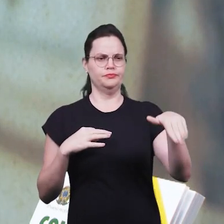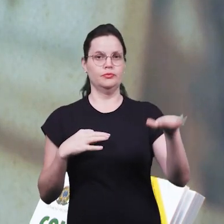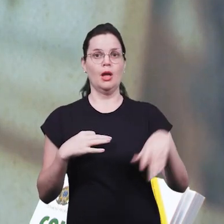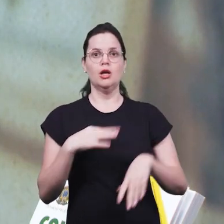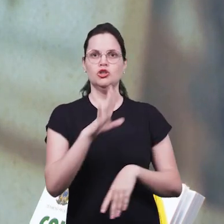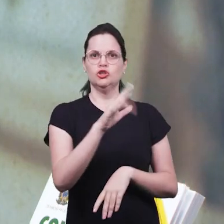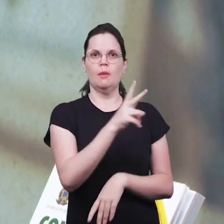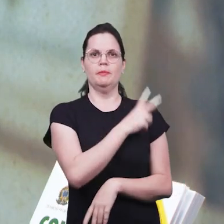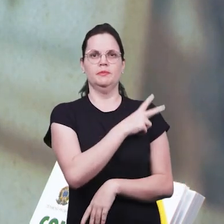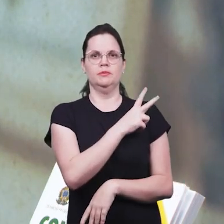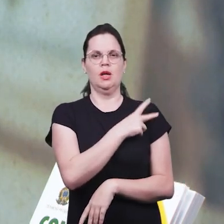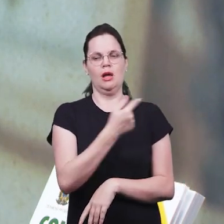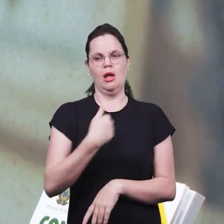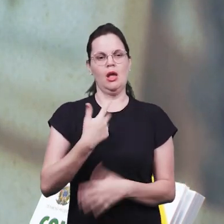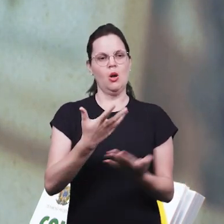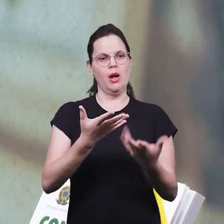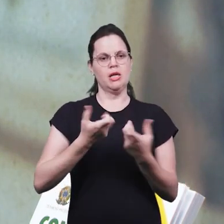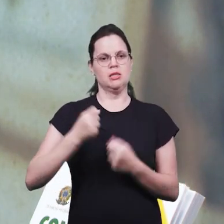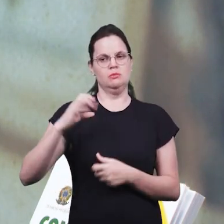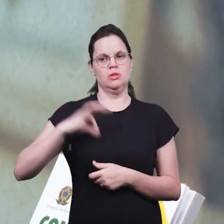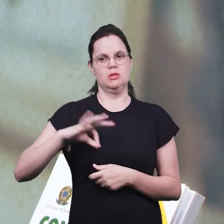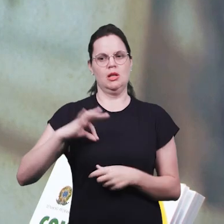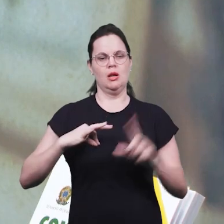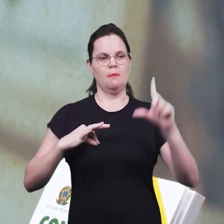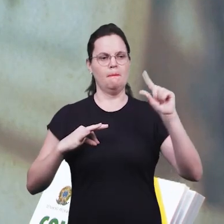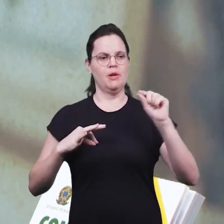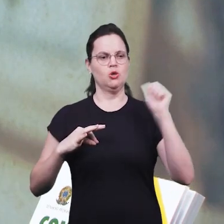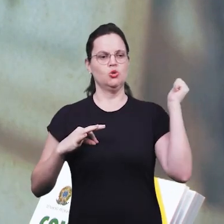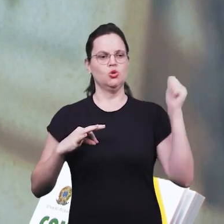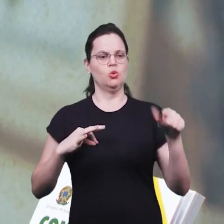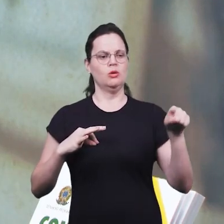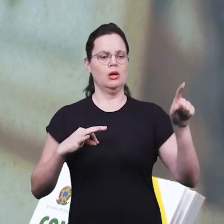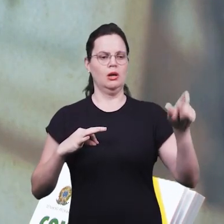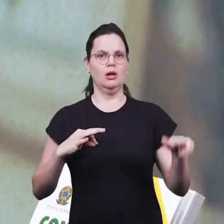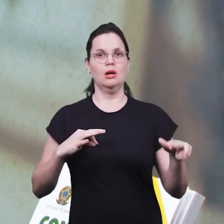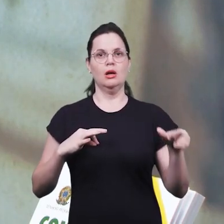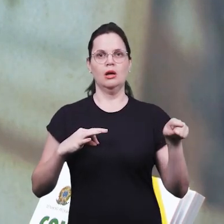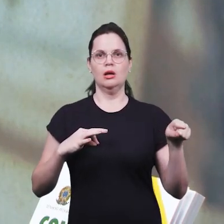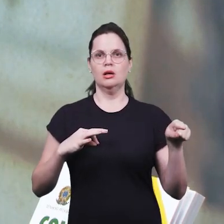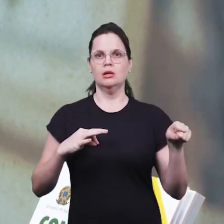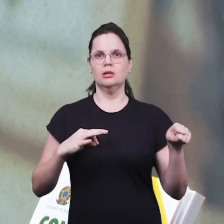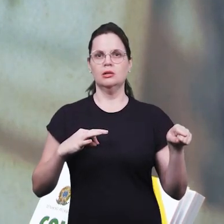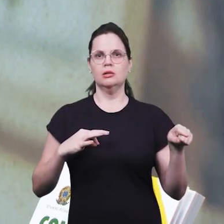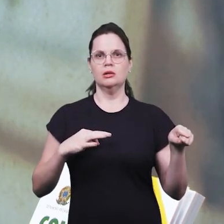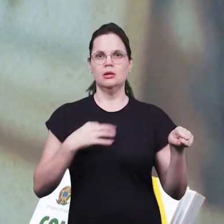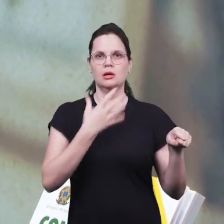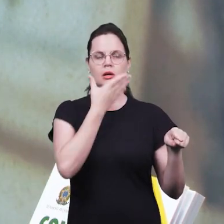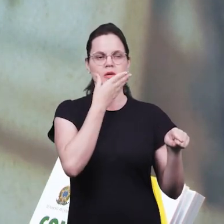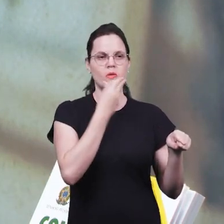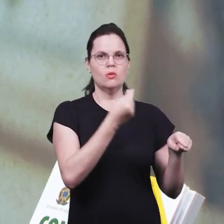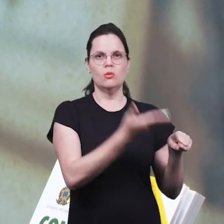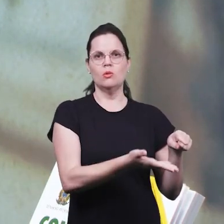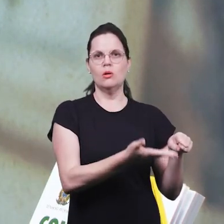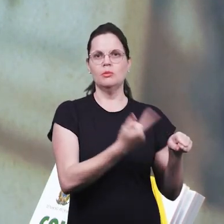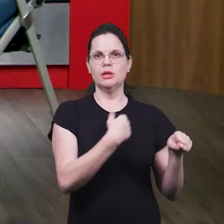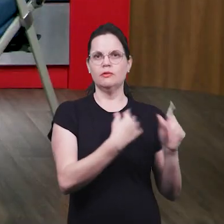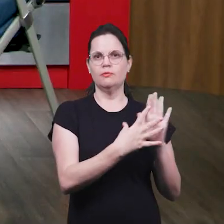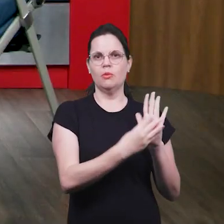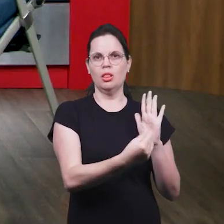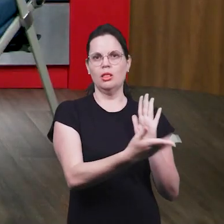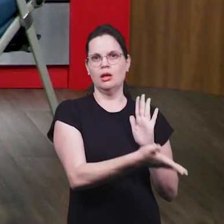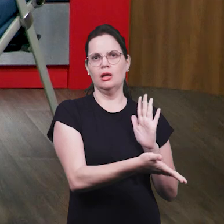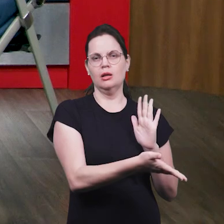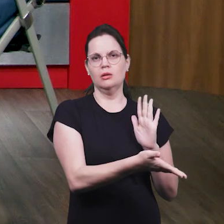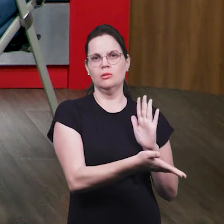eu estou recebendo menos que aí o que a gente chama de funcionário modelo, que ela vai usar como comparação para dizer parâmetro, né? Que